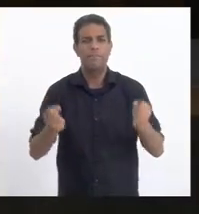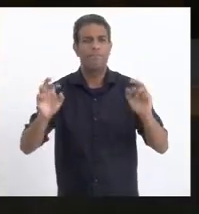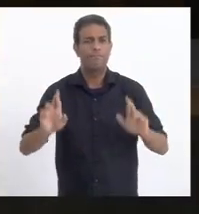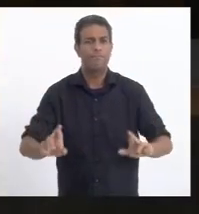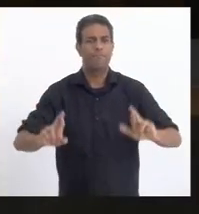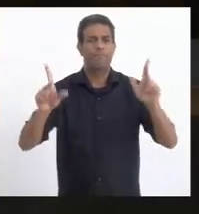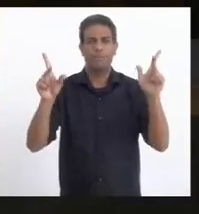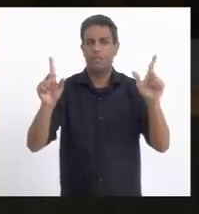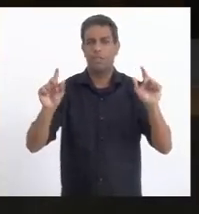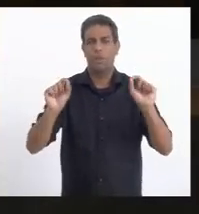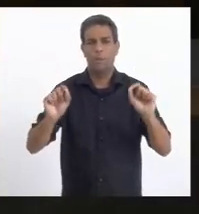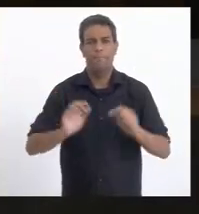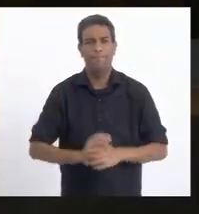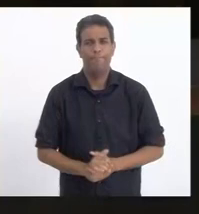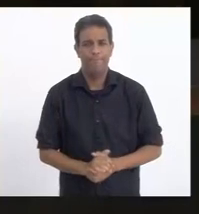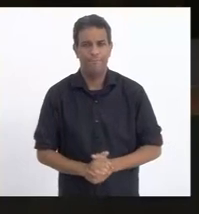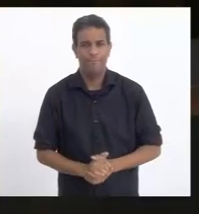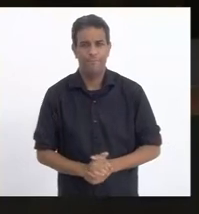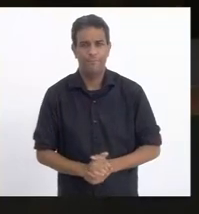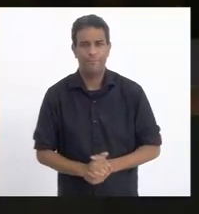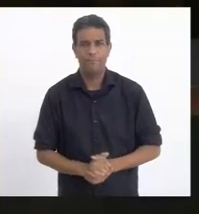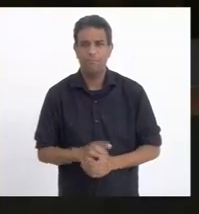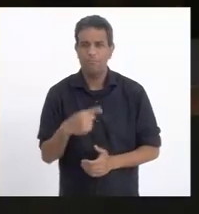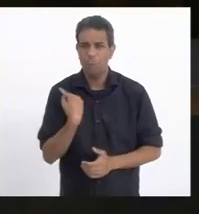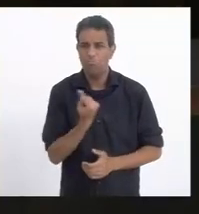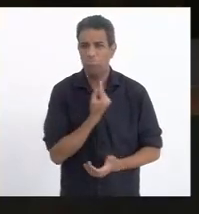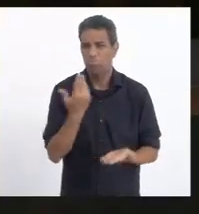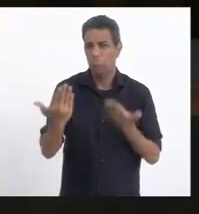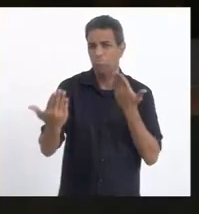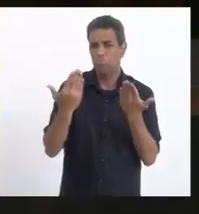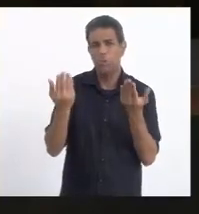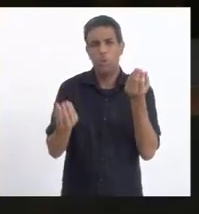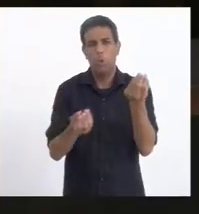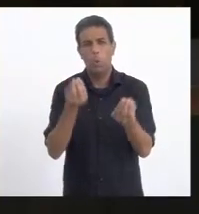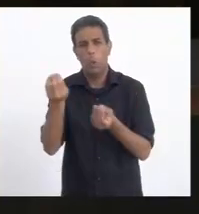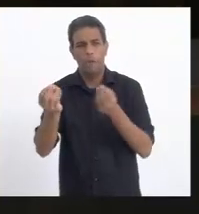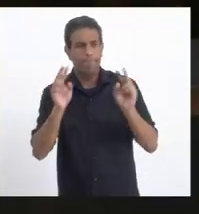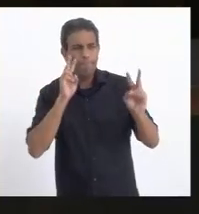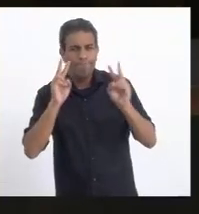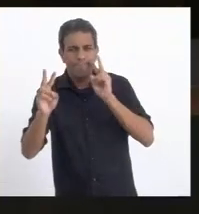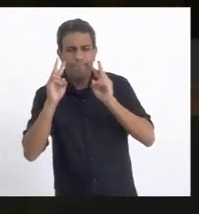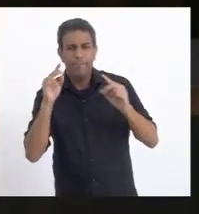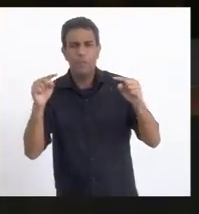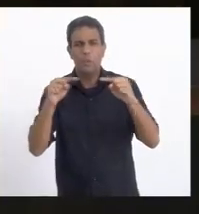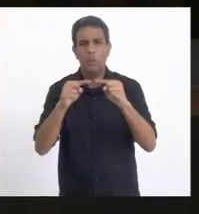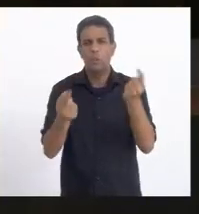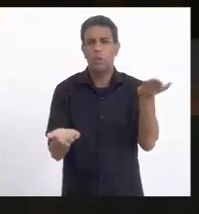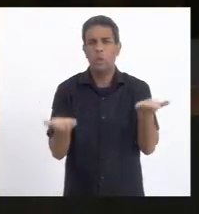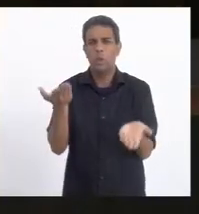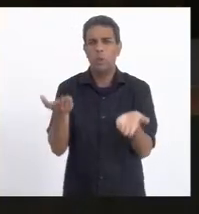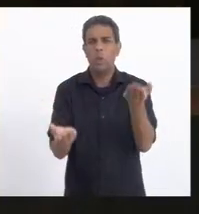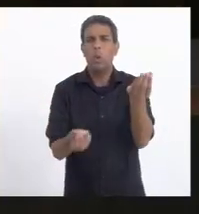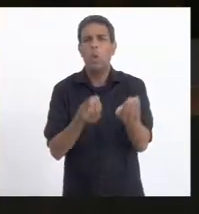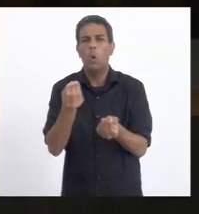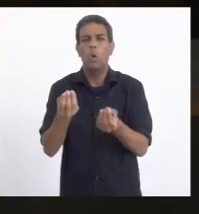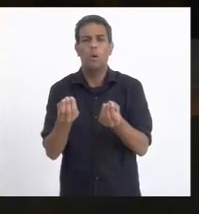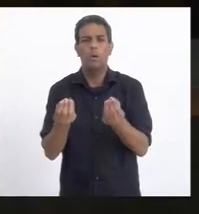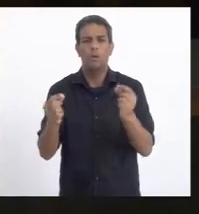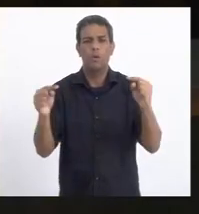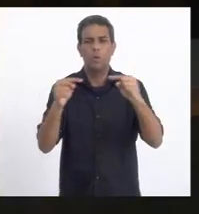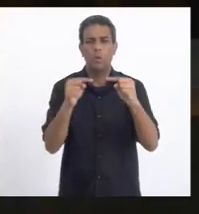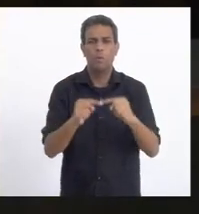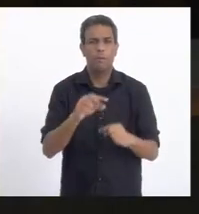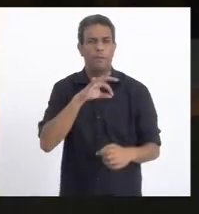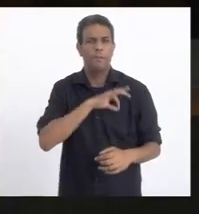totalmente diferente Então temos que ter esse olhar né Desse equilíbrio da manutenção das